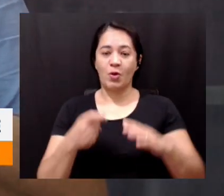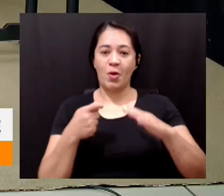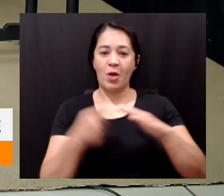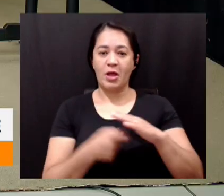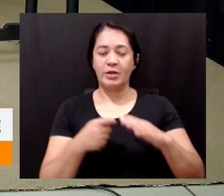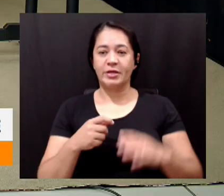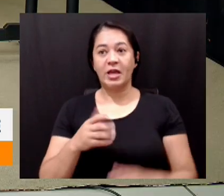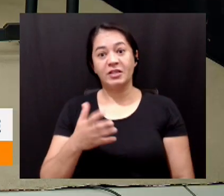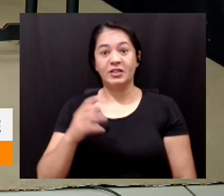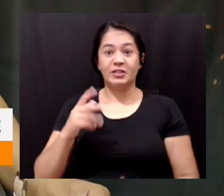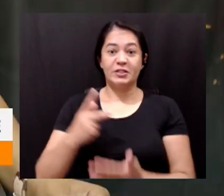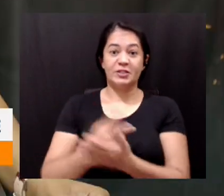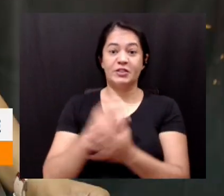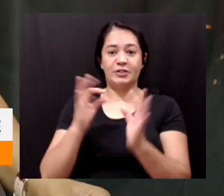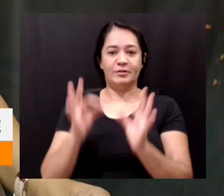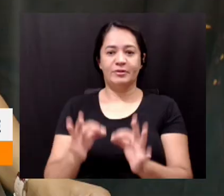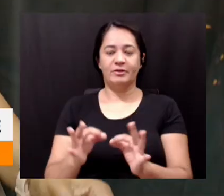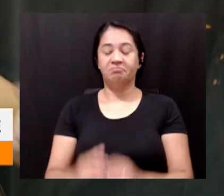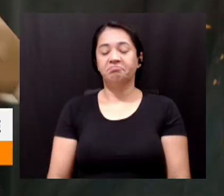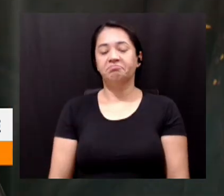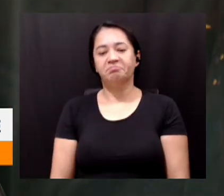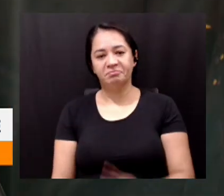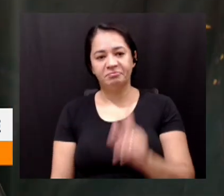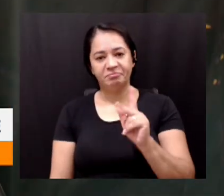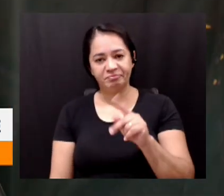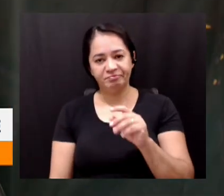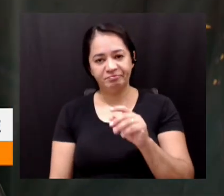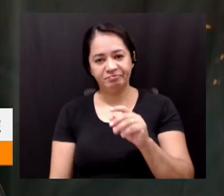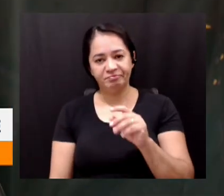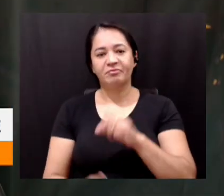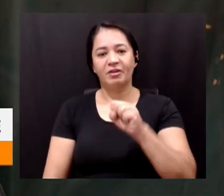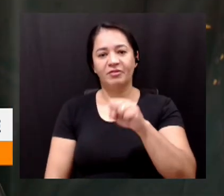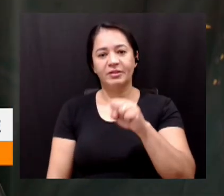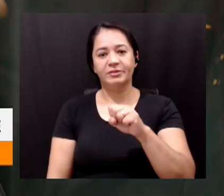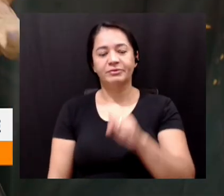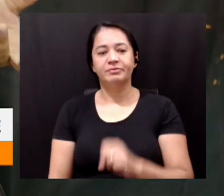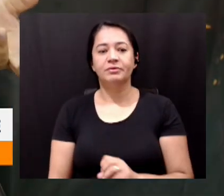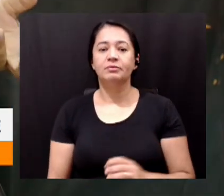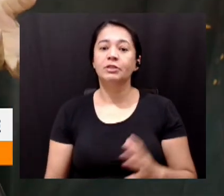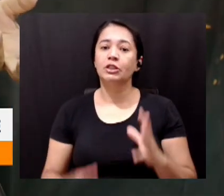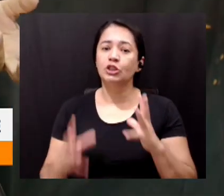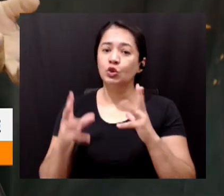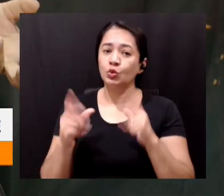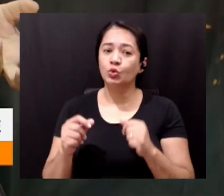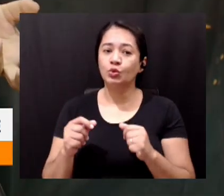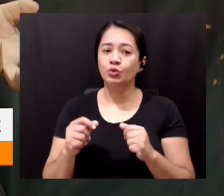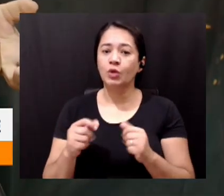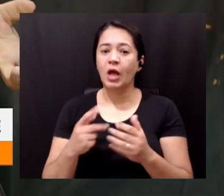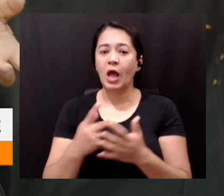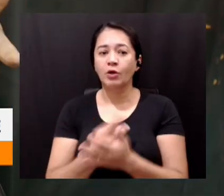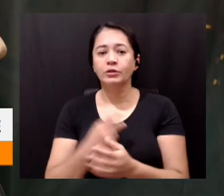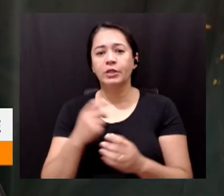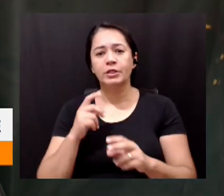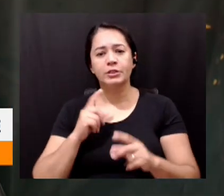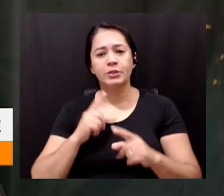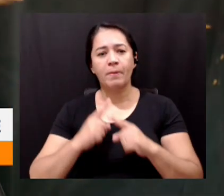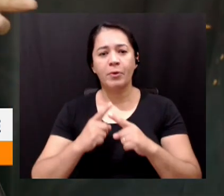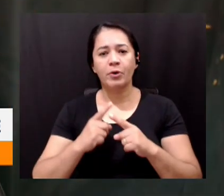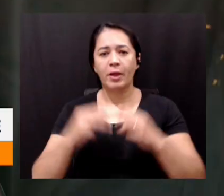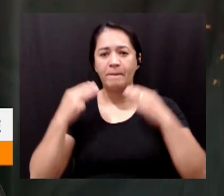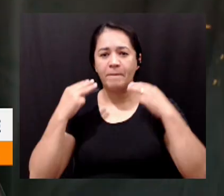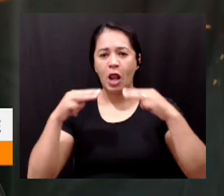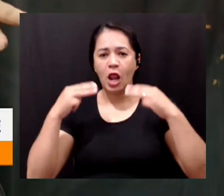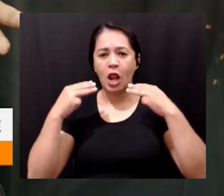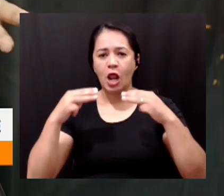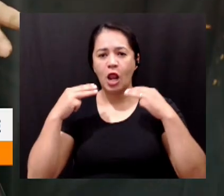Né? Impressionante isso. Agora, tudo isso vem através de uma grande publicidade que tem sido feita por